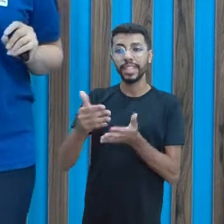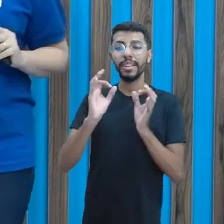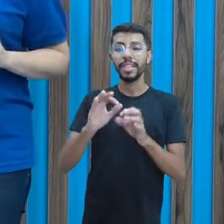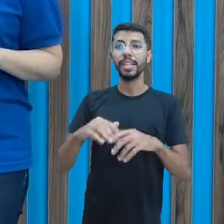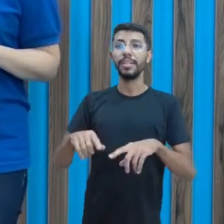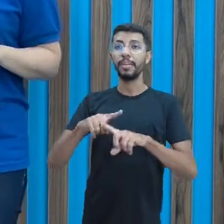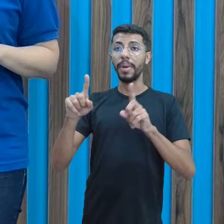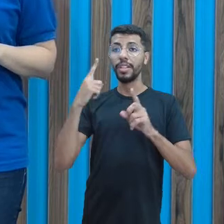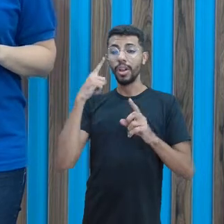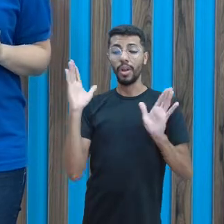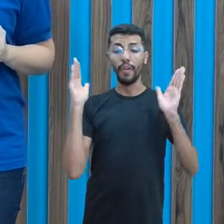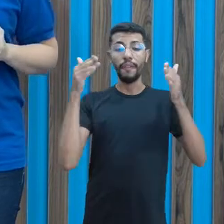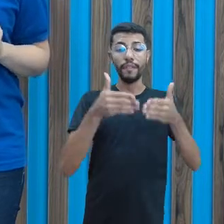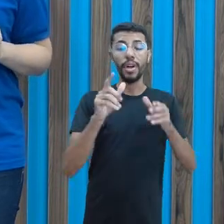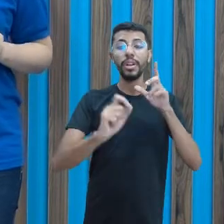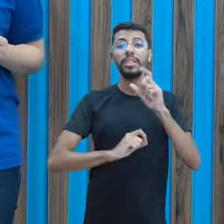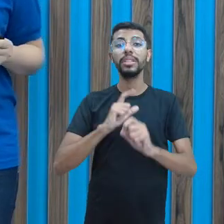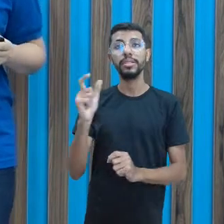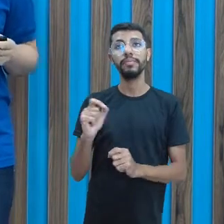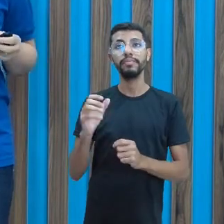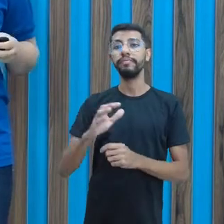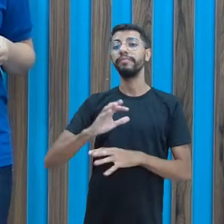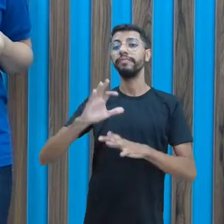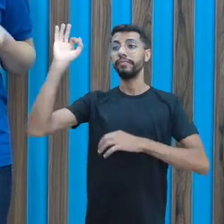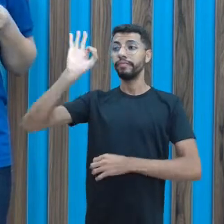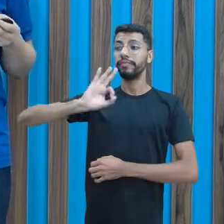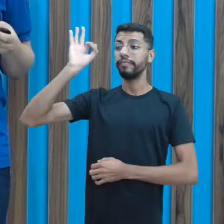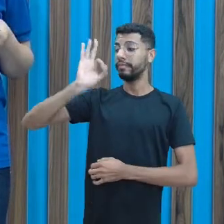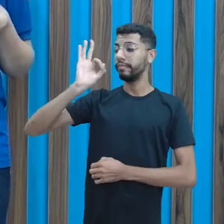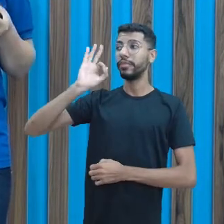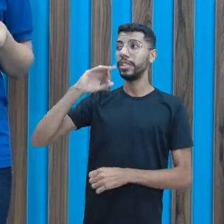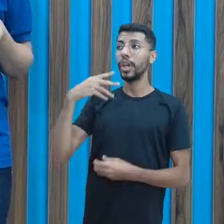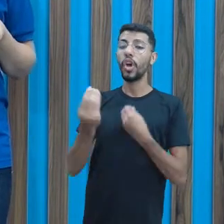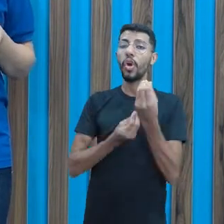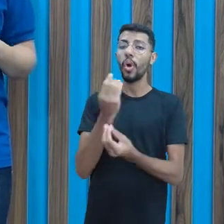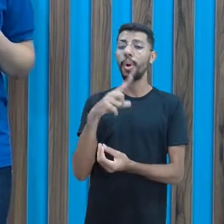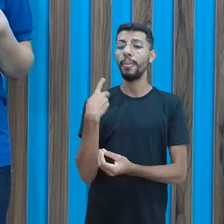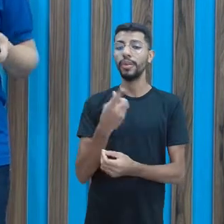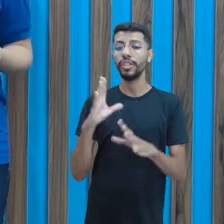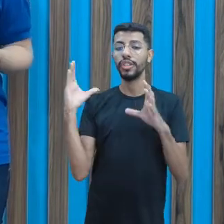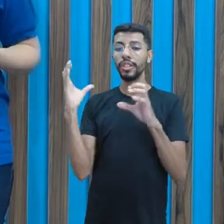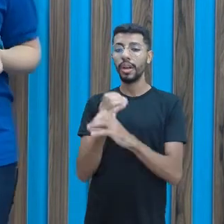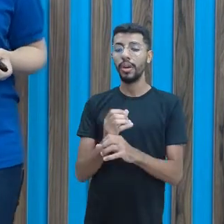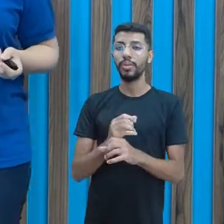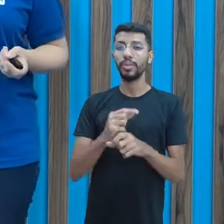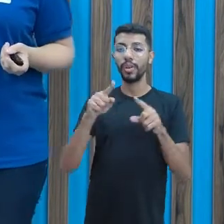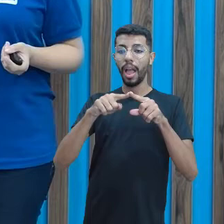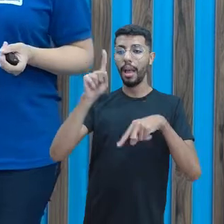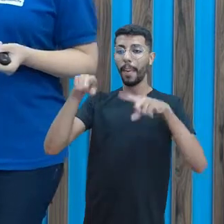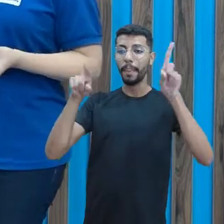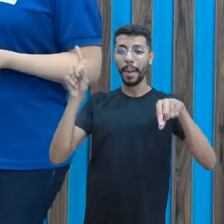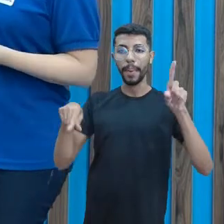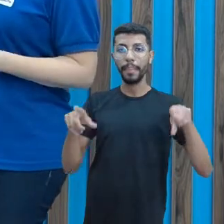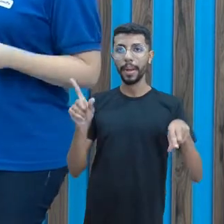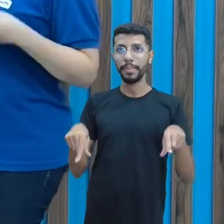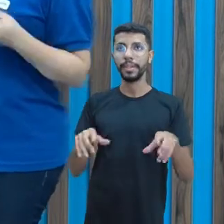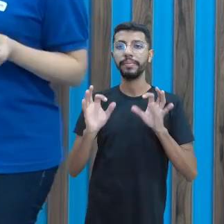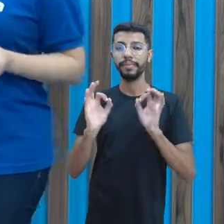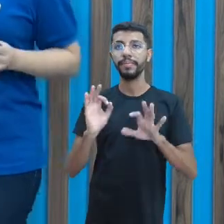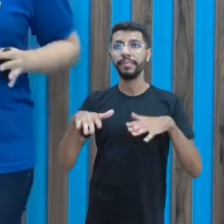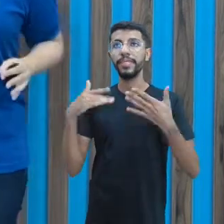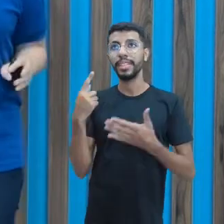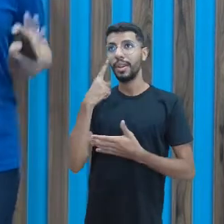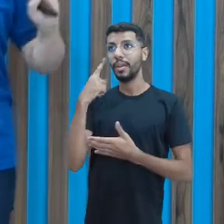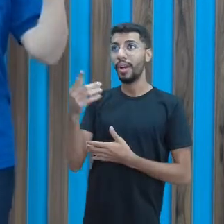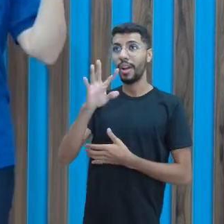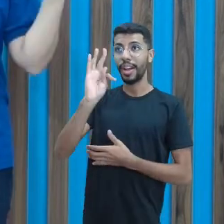para essa parte de taxa percentual, né, de que maneira a gente calcula essas variações, tá certo? Então, Tiago que